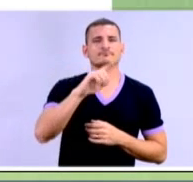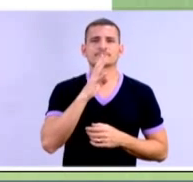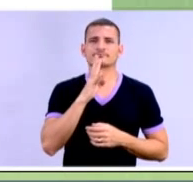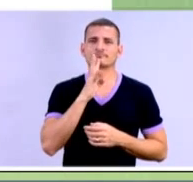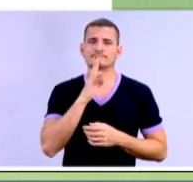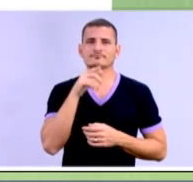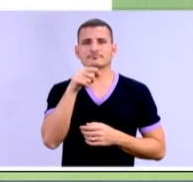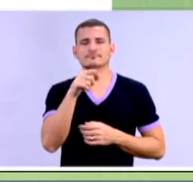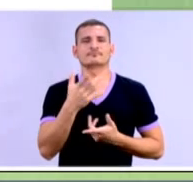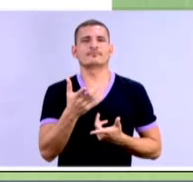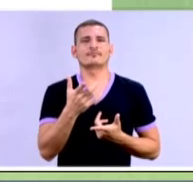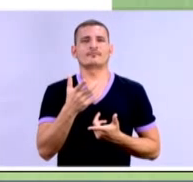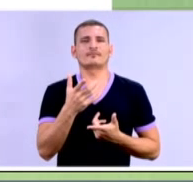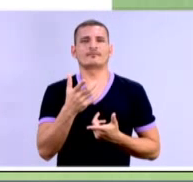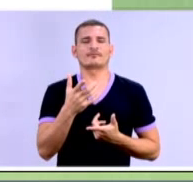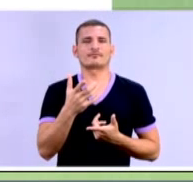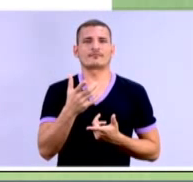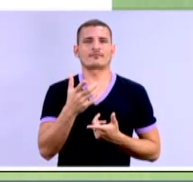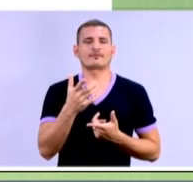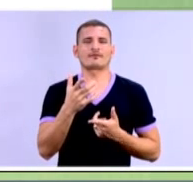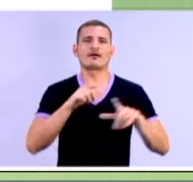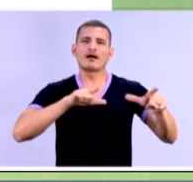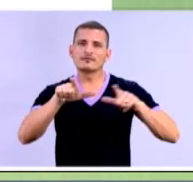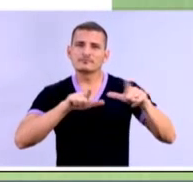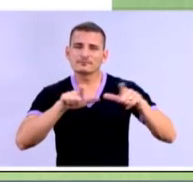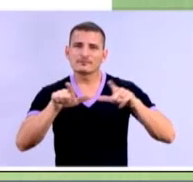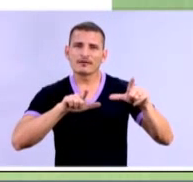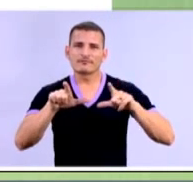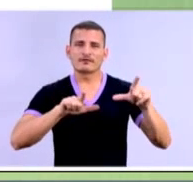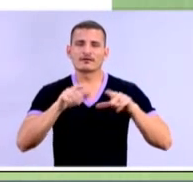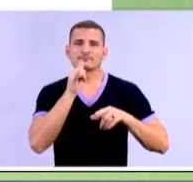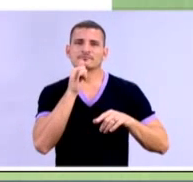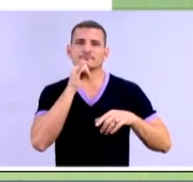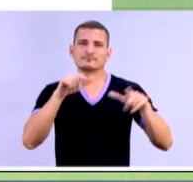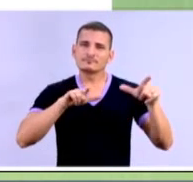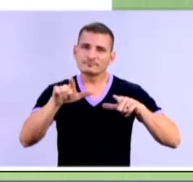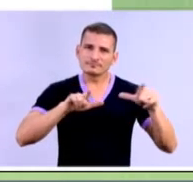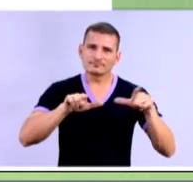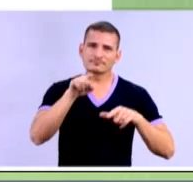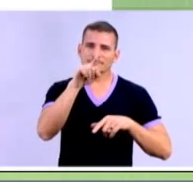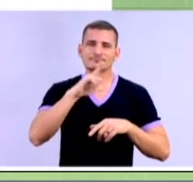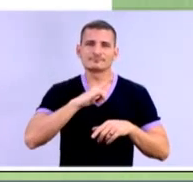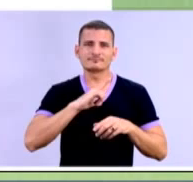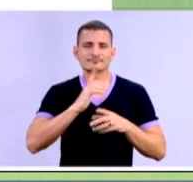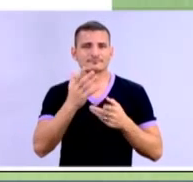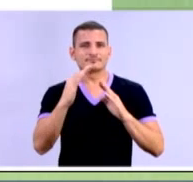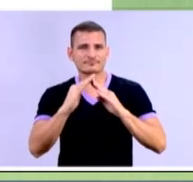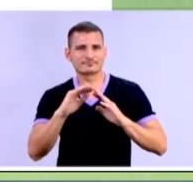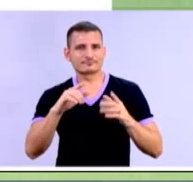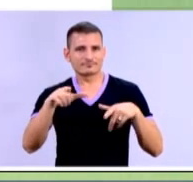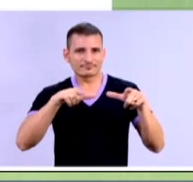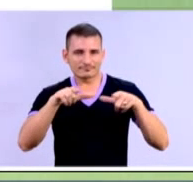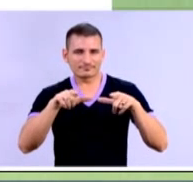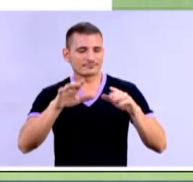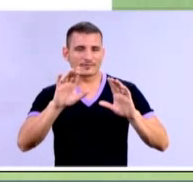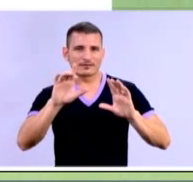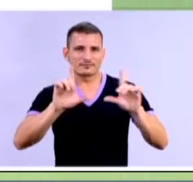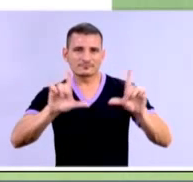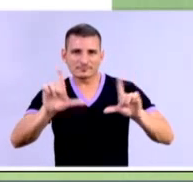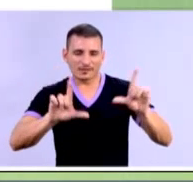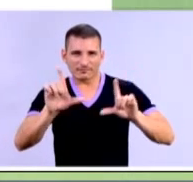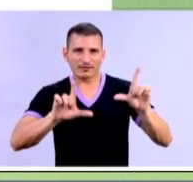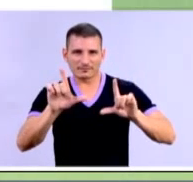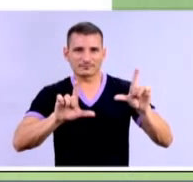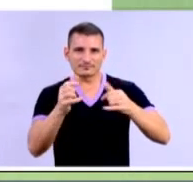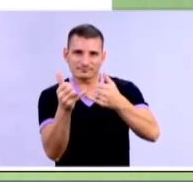mais dos cabos de antena de TV, por exemplo, que vocês podem ter em casa. Então ele é a mesma categoria de